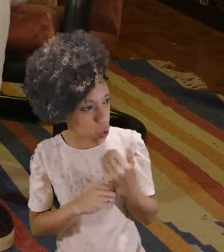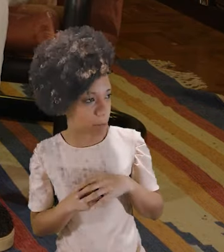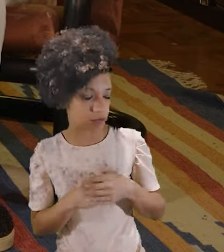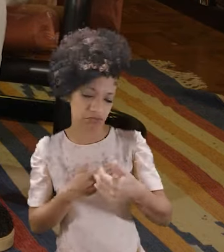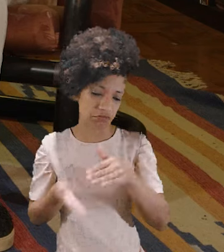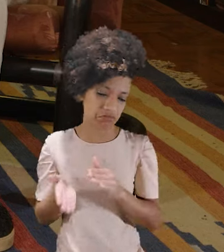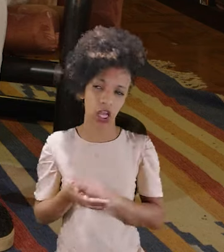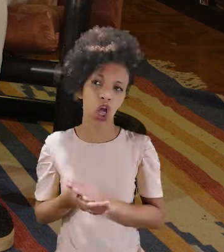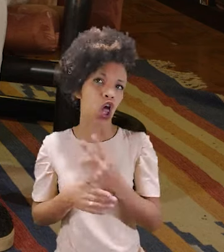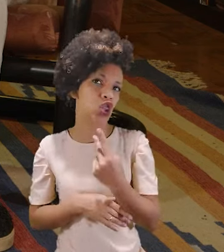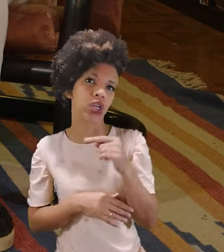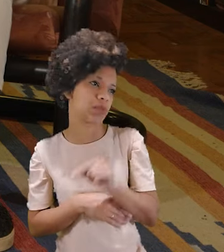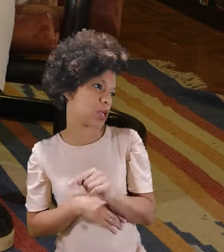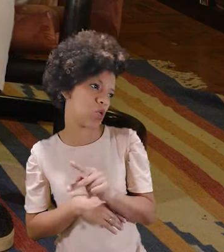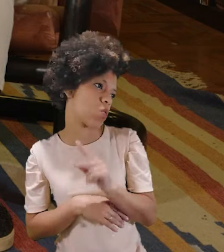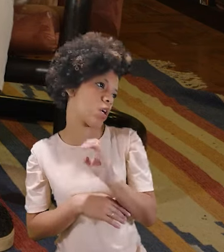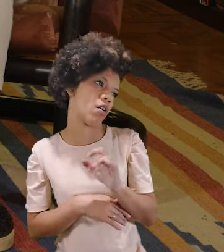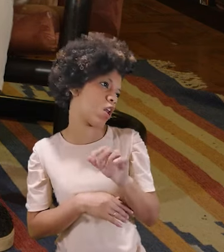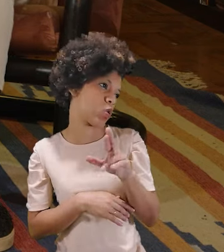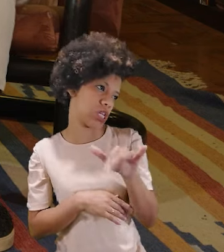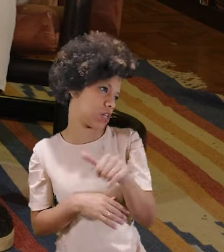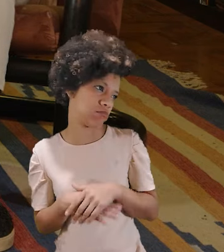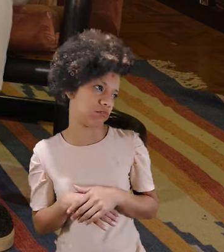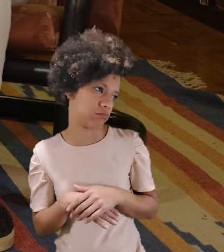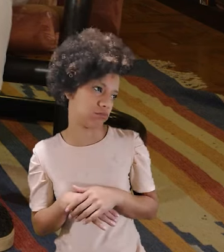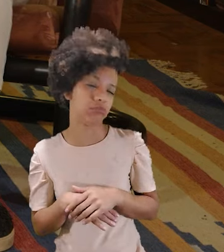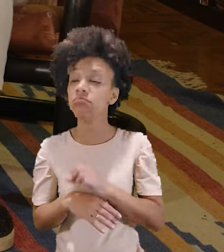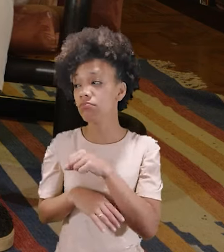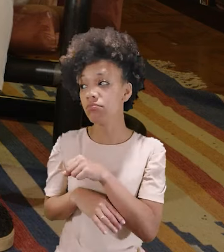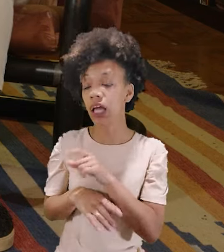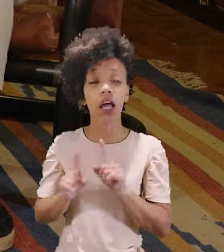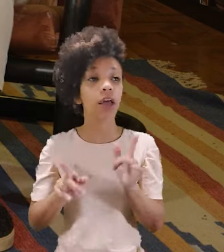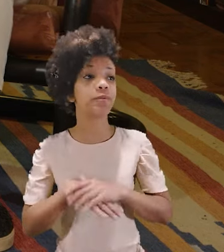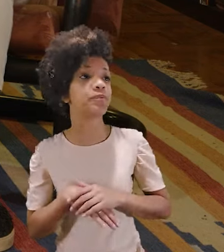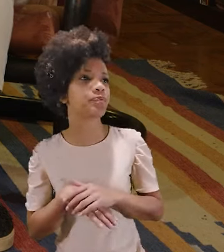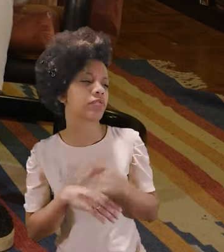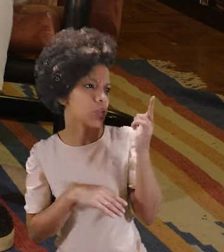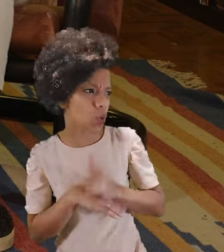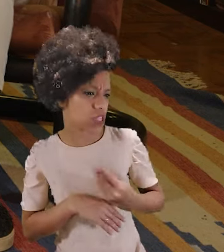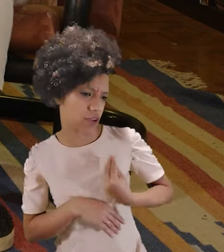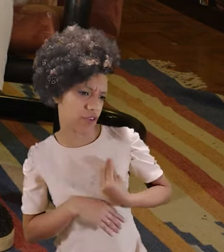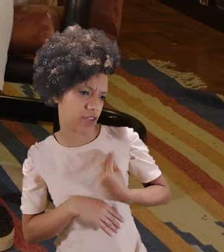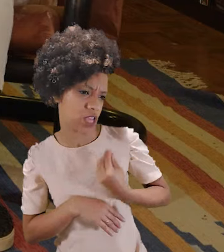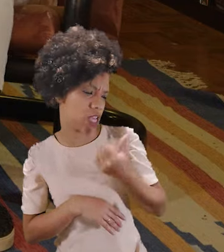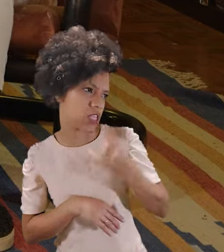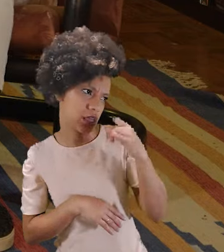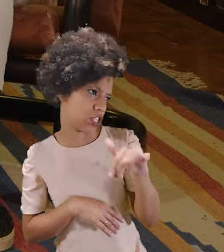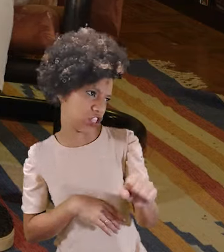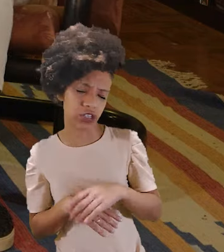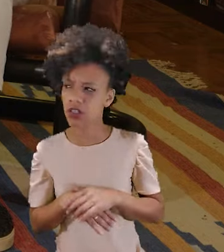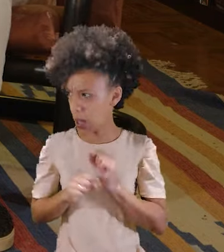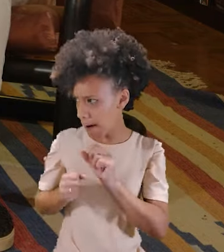você tem que 2.400 que local calorias é exatamente calor e Sally que é pra você sobreviver mais ou menos seis dias